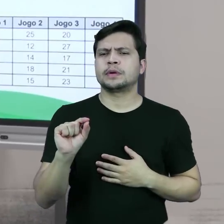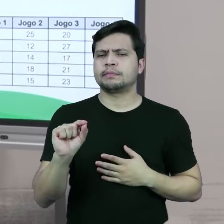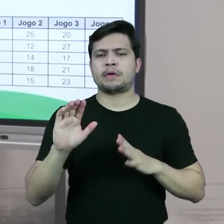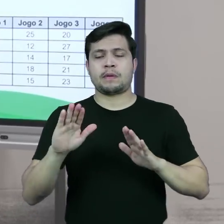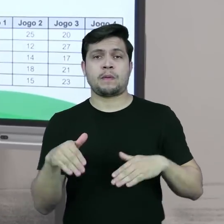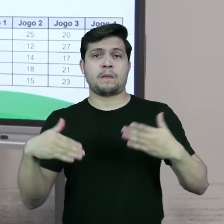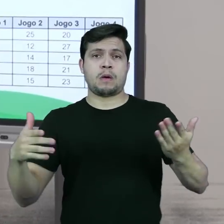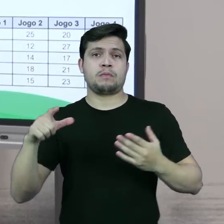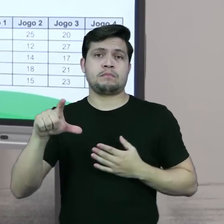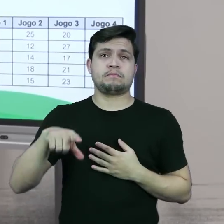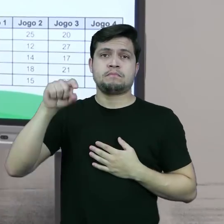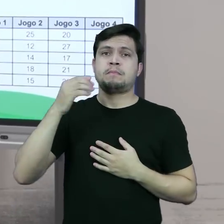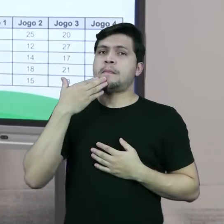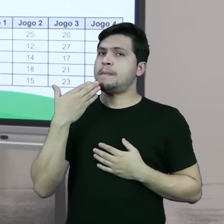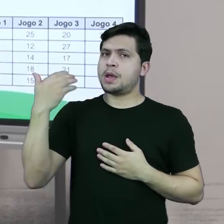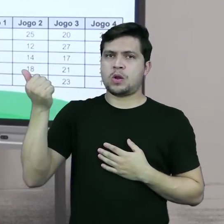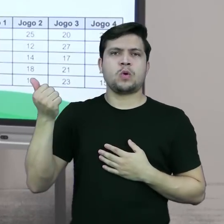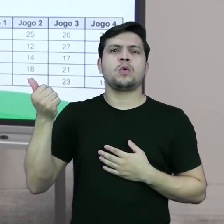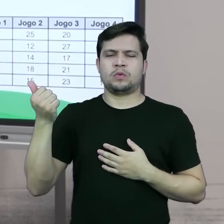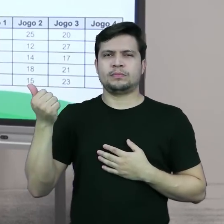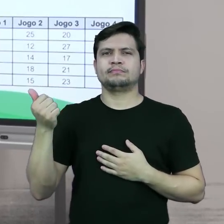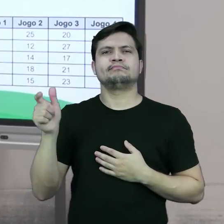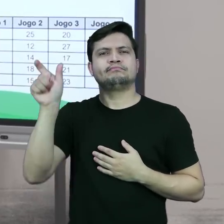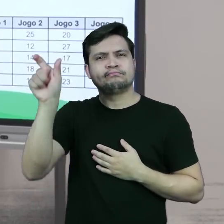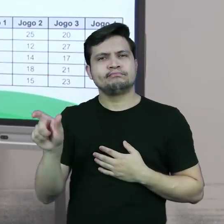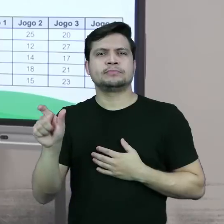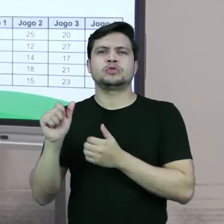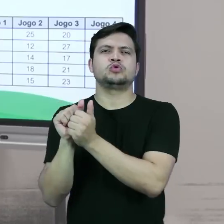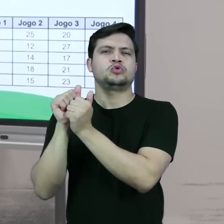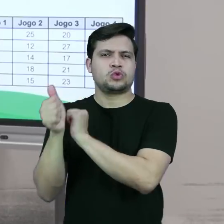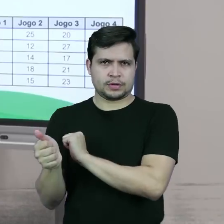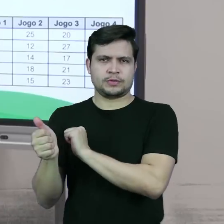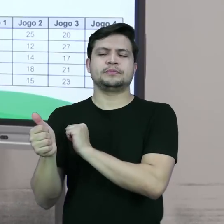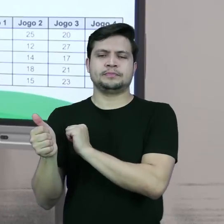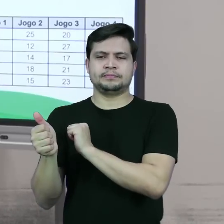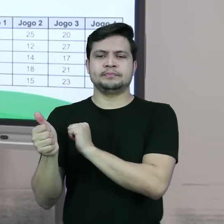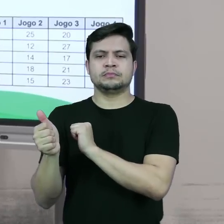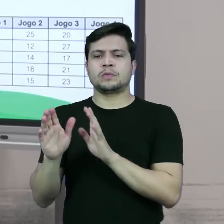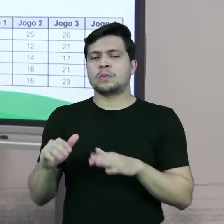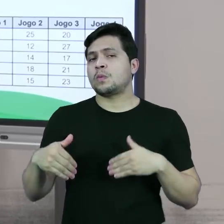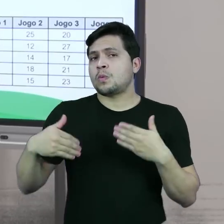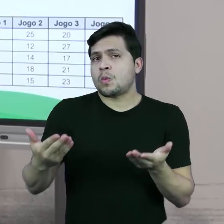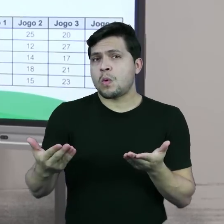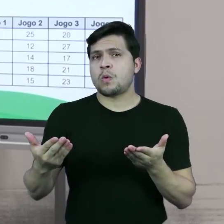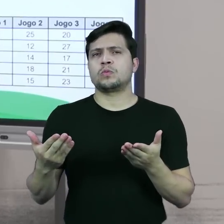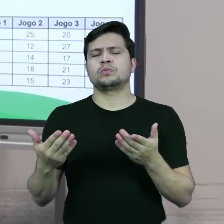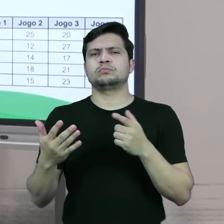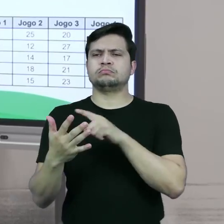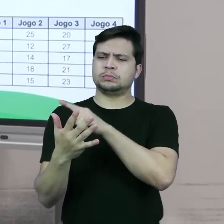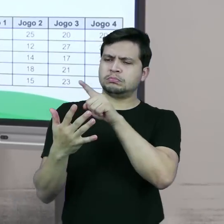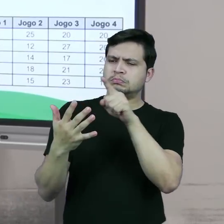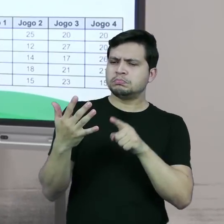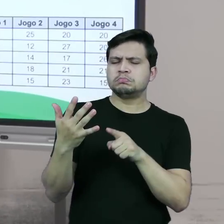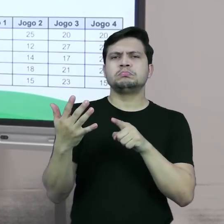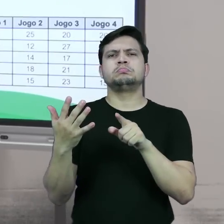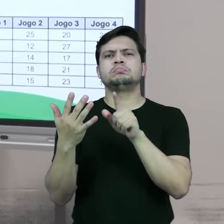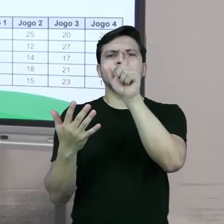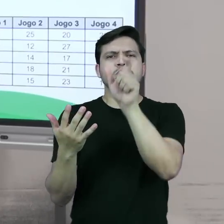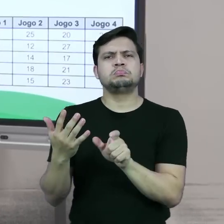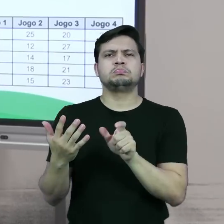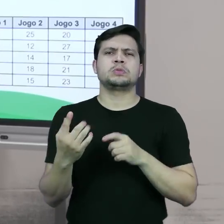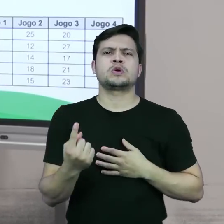176 da primeira aplicação do Enem da prova de 2022. Nos 5 jogos finais da última temporada, com a média de 18 pontos por jogo, um jogador foi